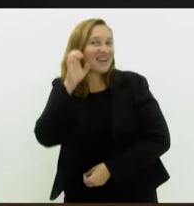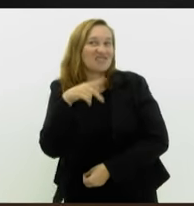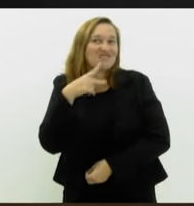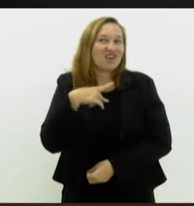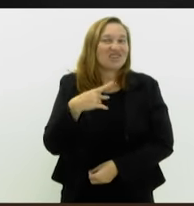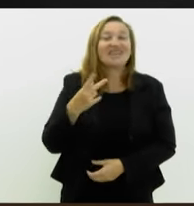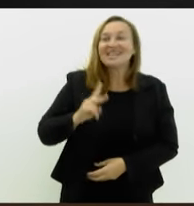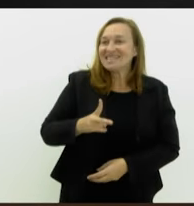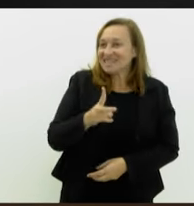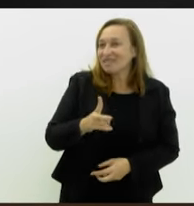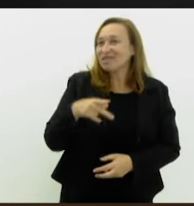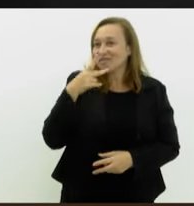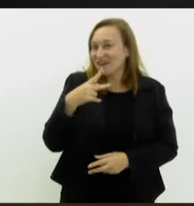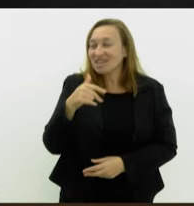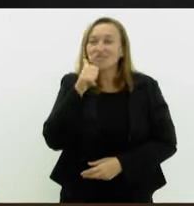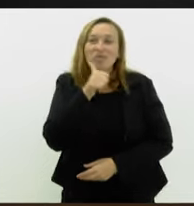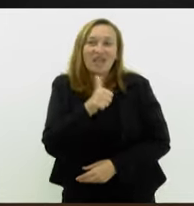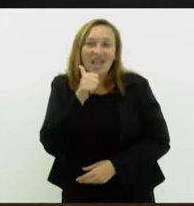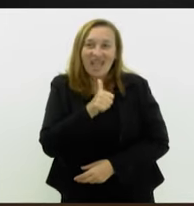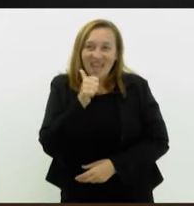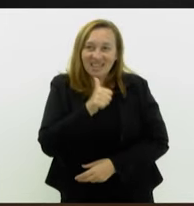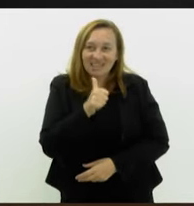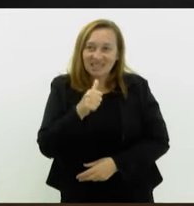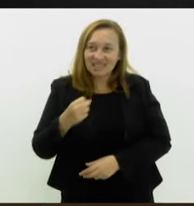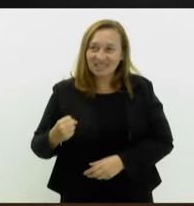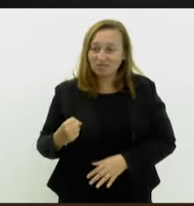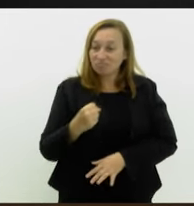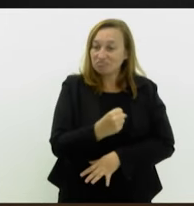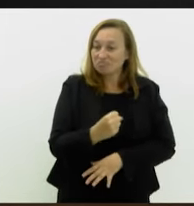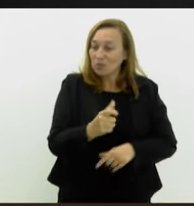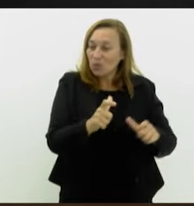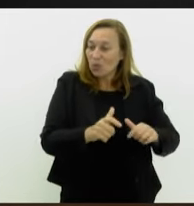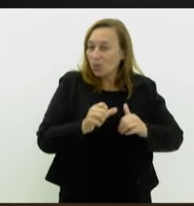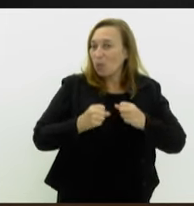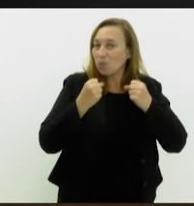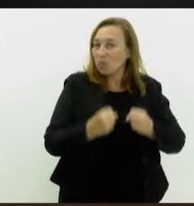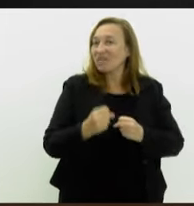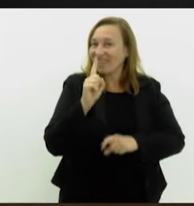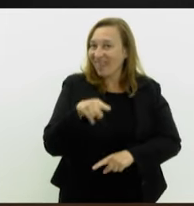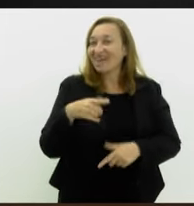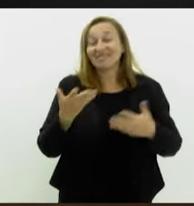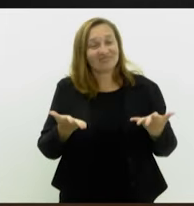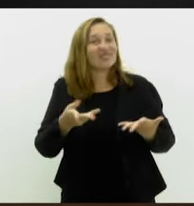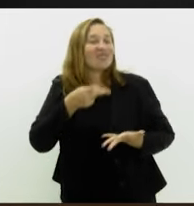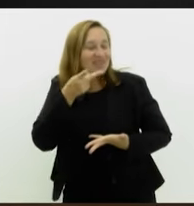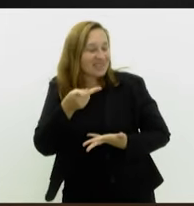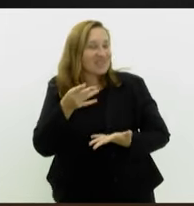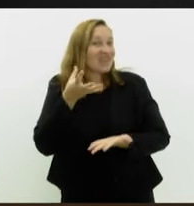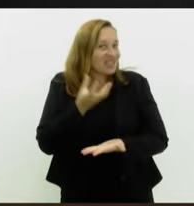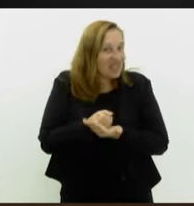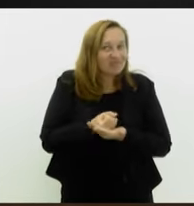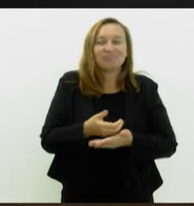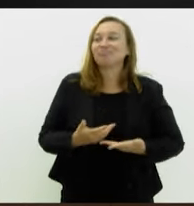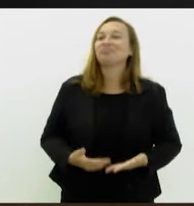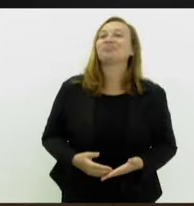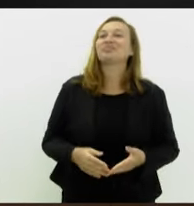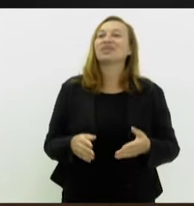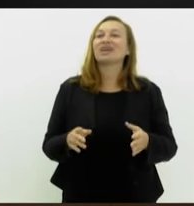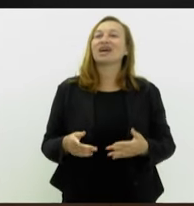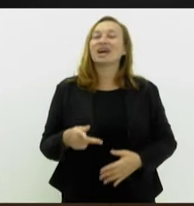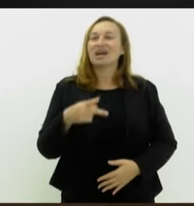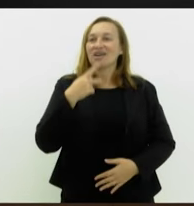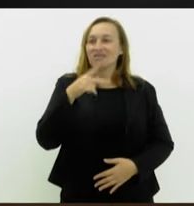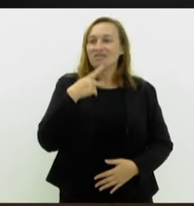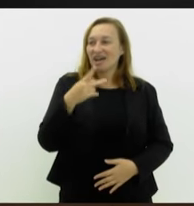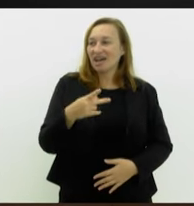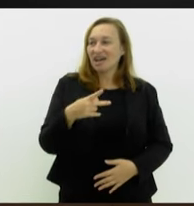tem que est citando as mulheres que estão ocupando os espaços de poder né então a gente tem que fazer o registro passo agora a palavr